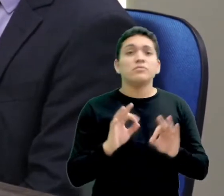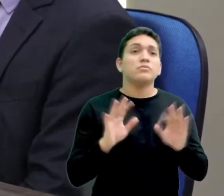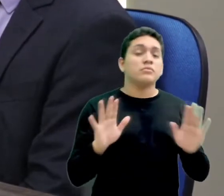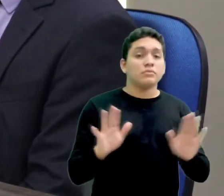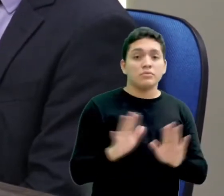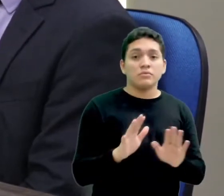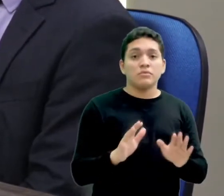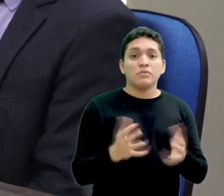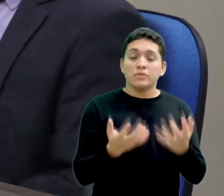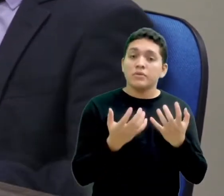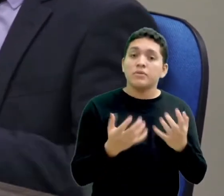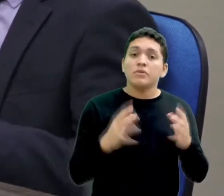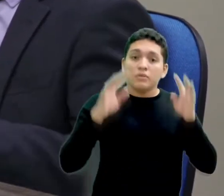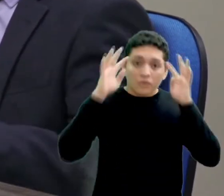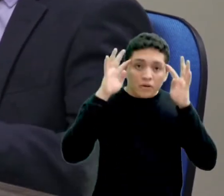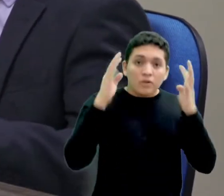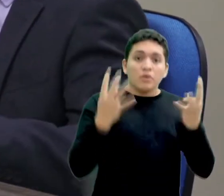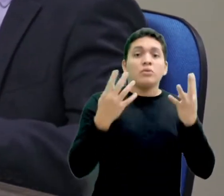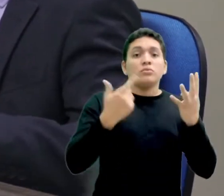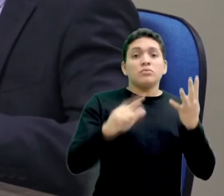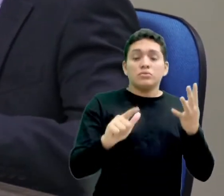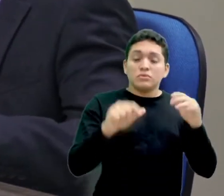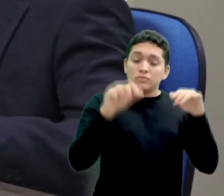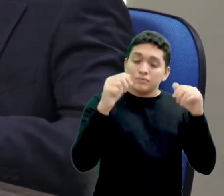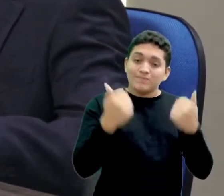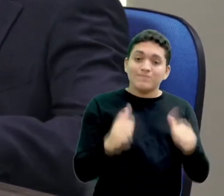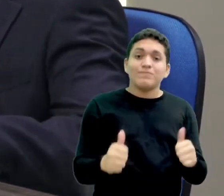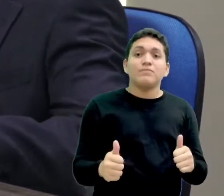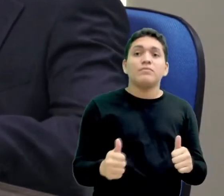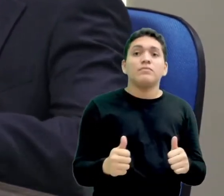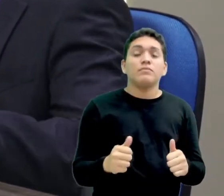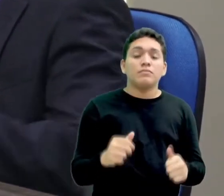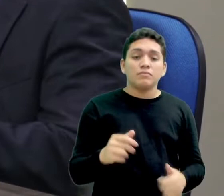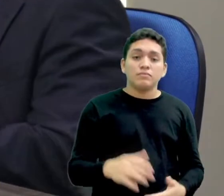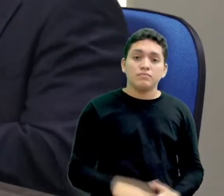resolver de outra forma. Isso. Jesus,